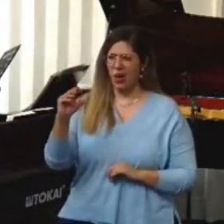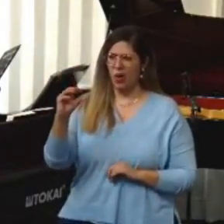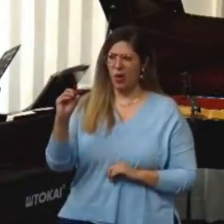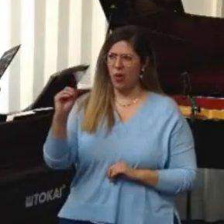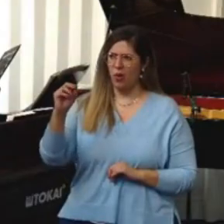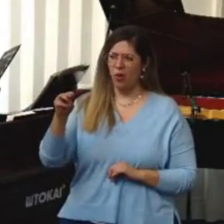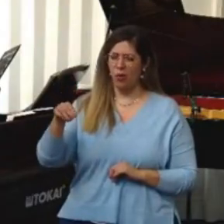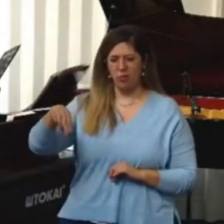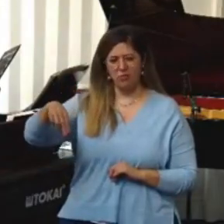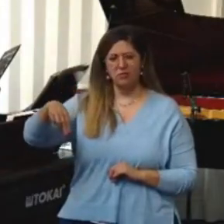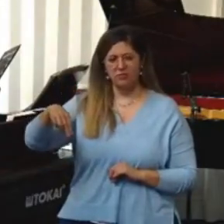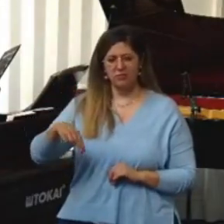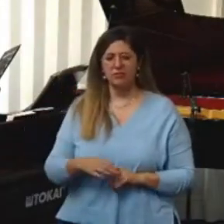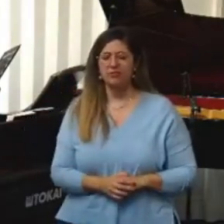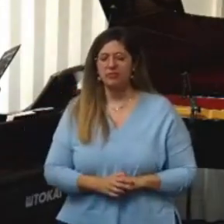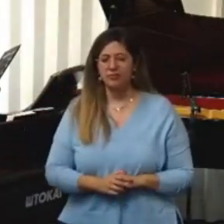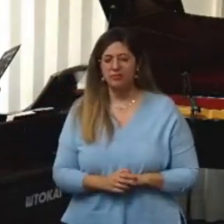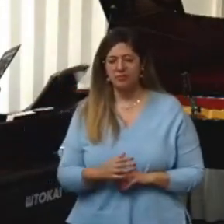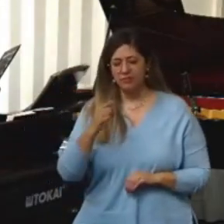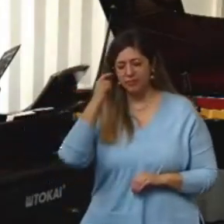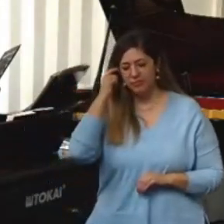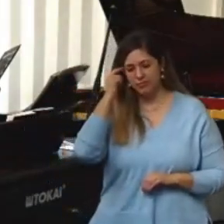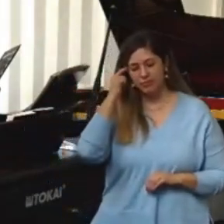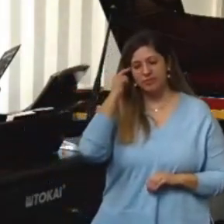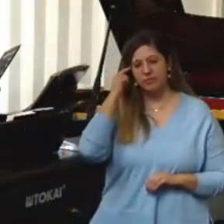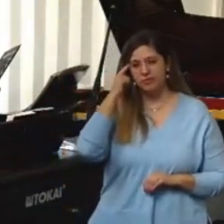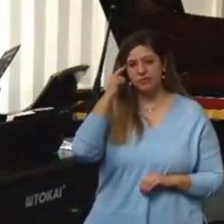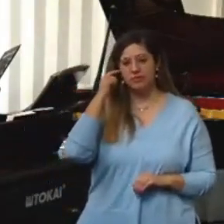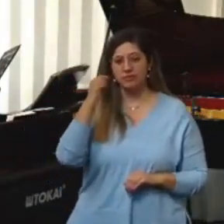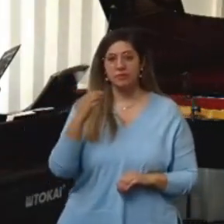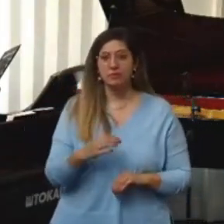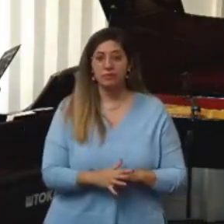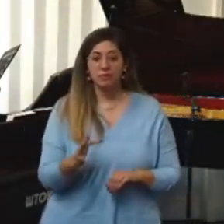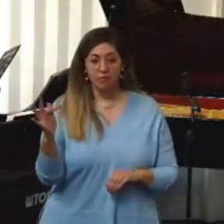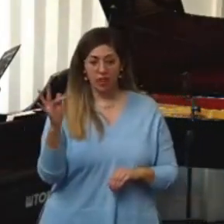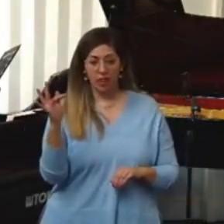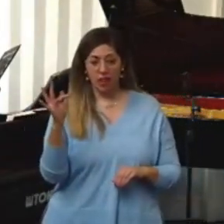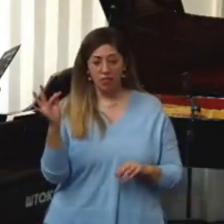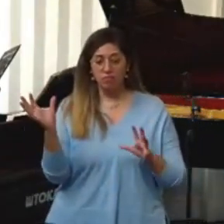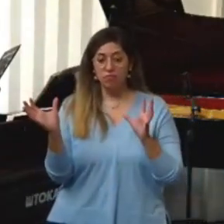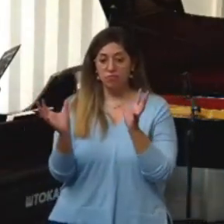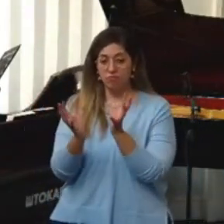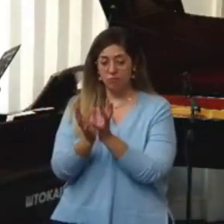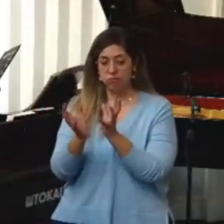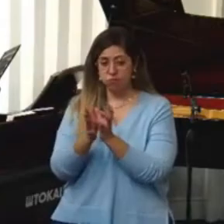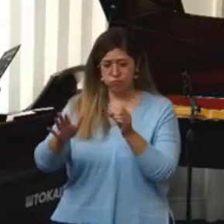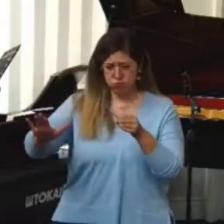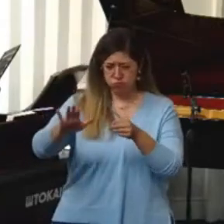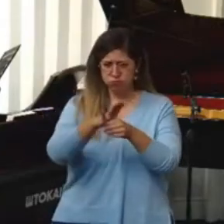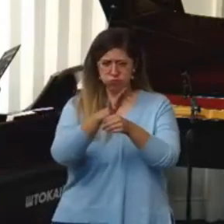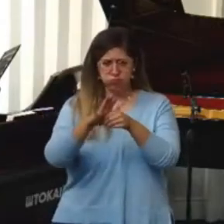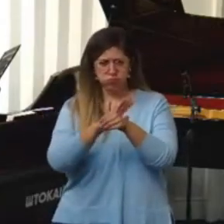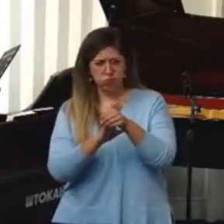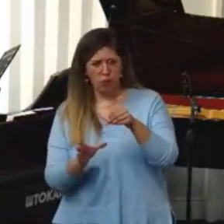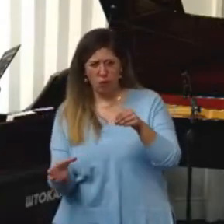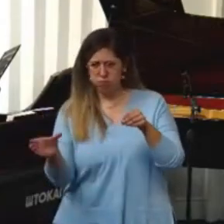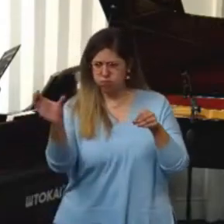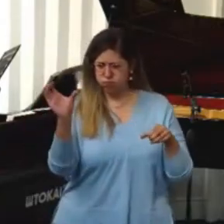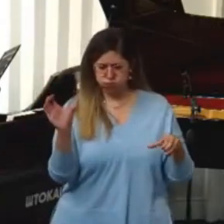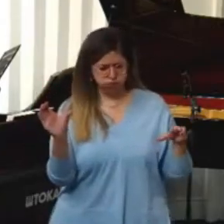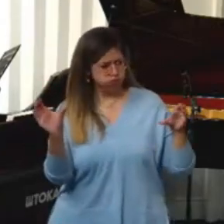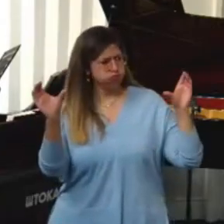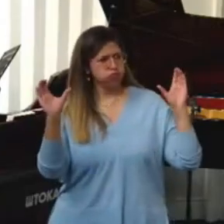versículos 23, do 23 para frente, eles ofereceram um grande sacrifício a Dagom. Eles estavam